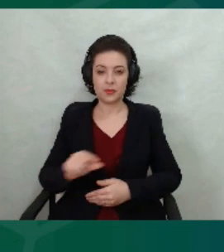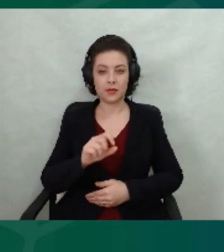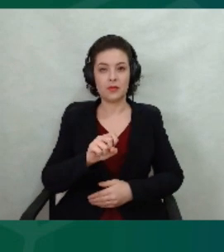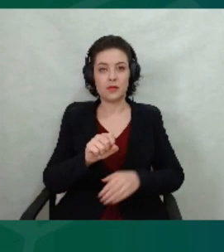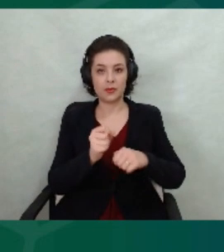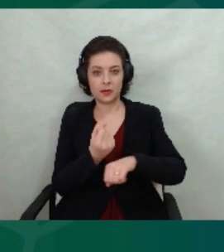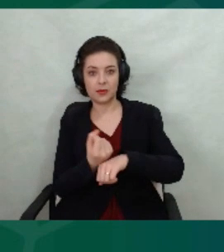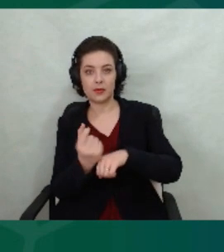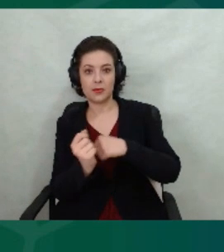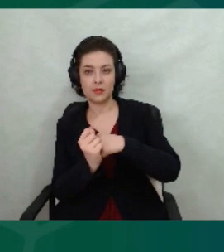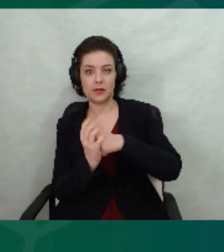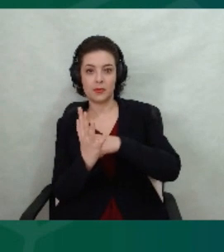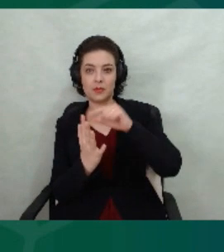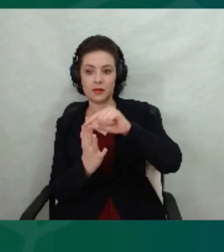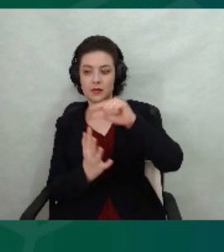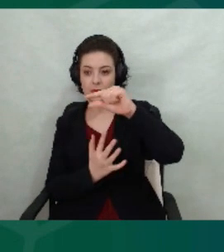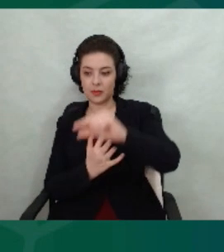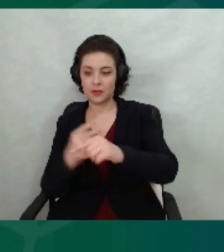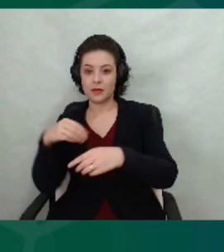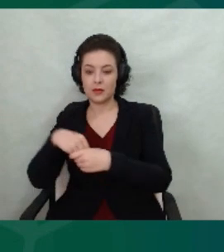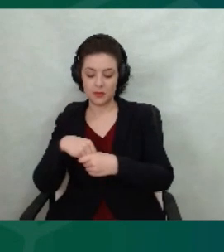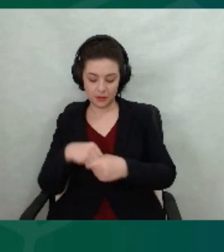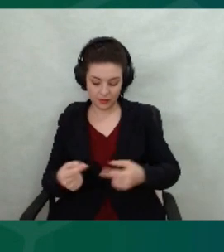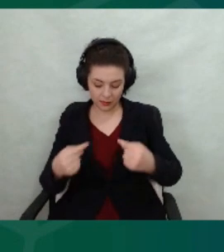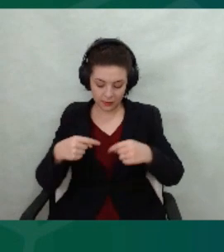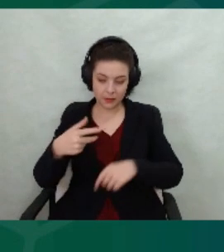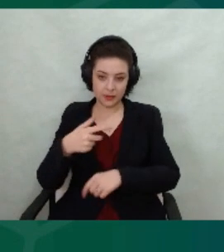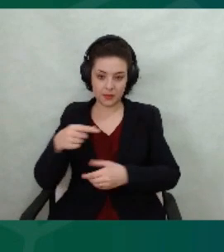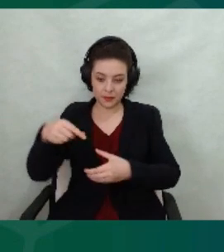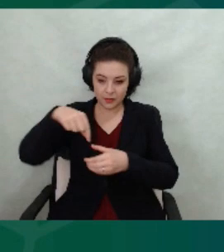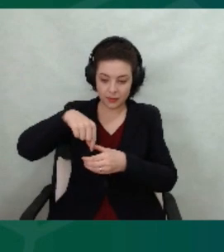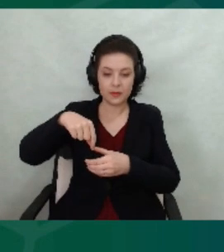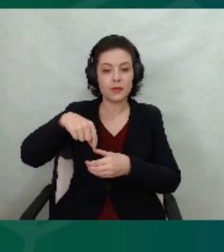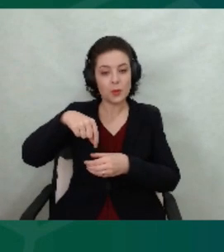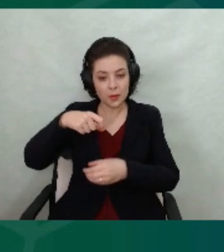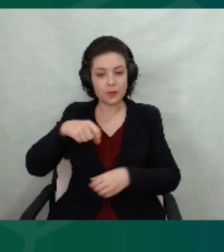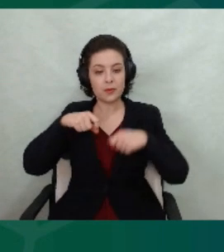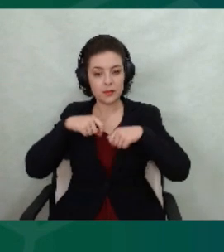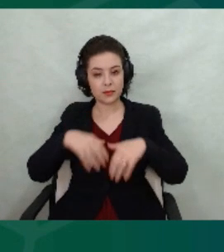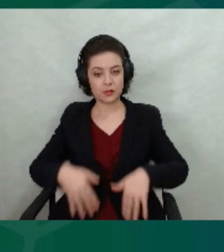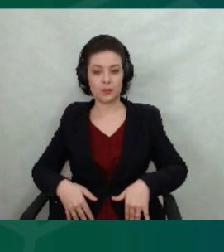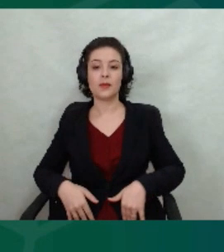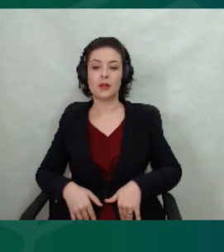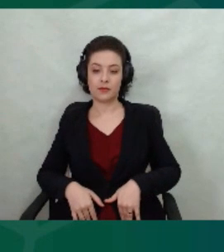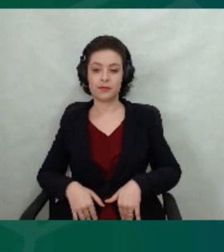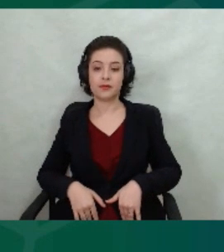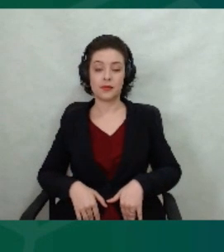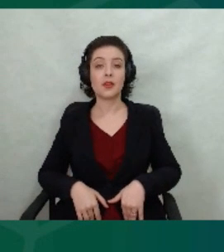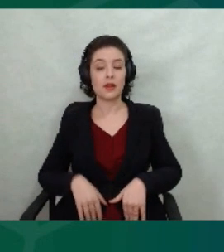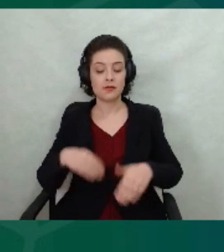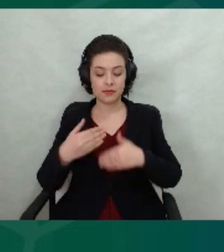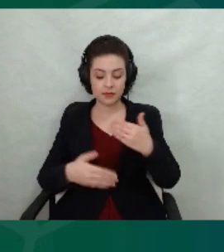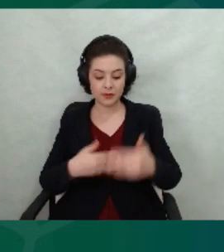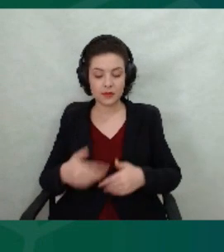adenovírus símil, né? E de tal forma que leva isto para o organismo e vai produzir, então, induzir